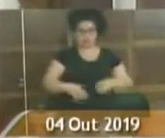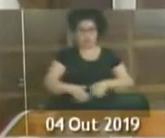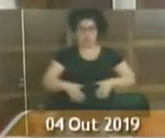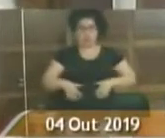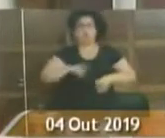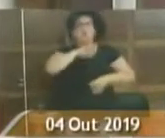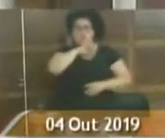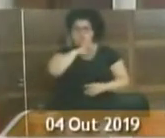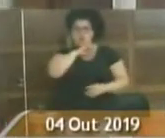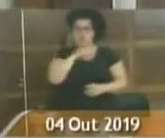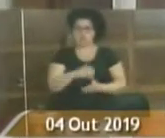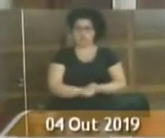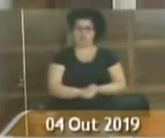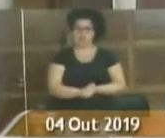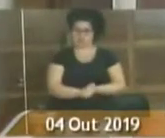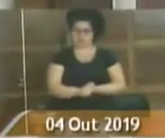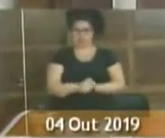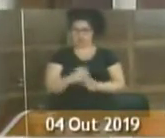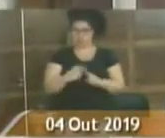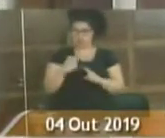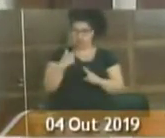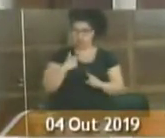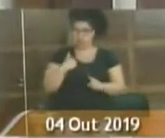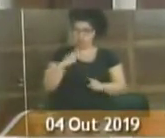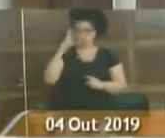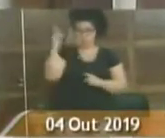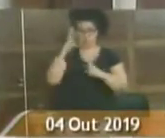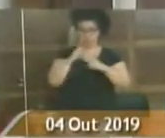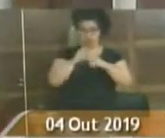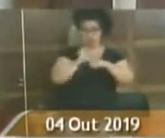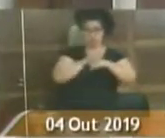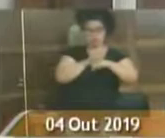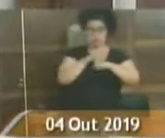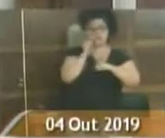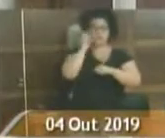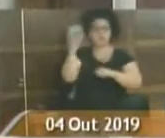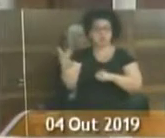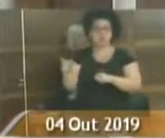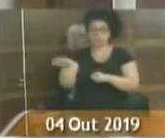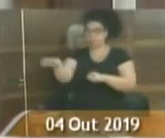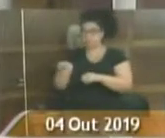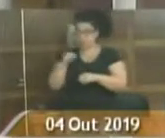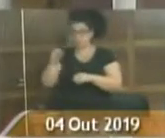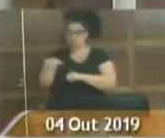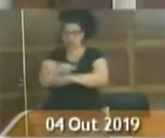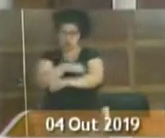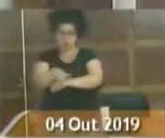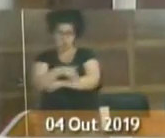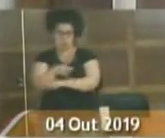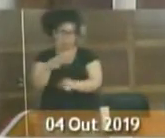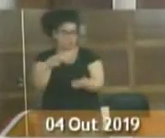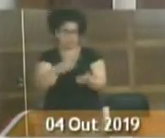que a gente faz? Eu, lá no consultório, qualquer gato que eu pegue de rua, ele